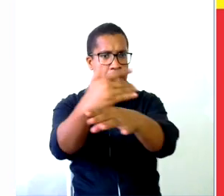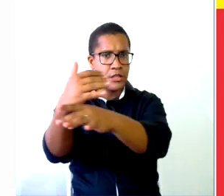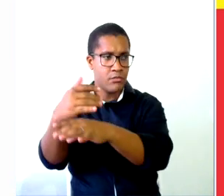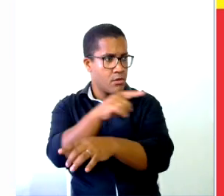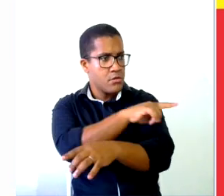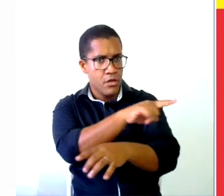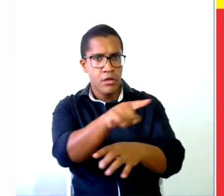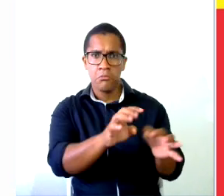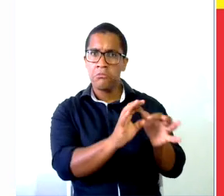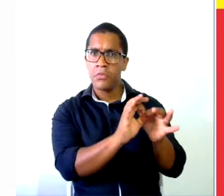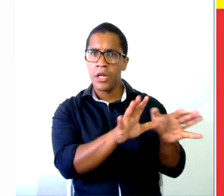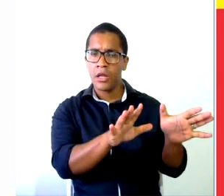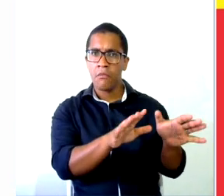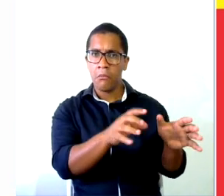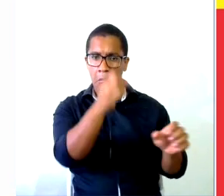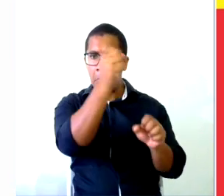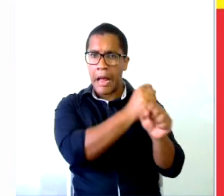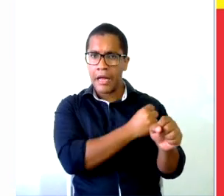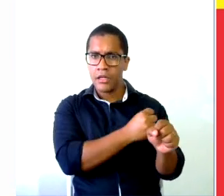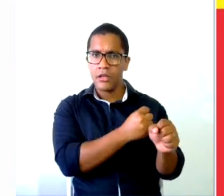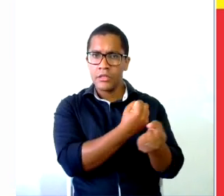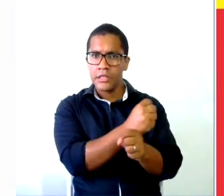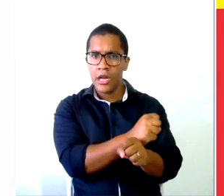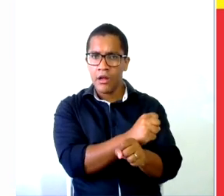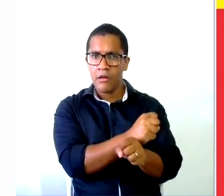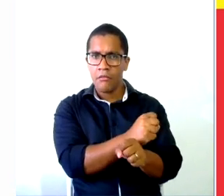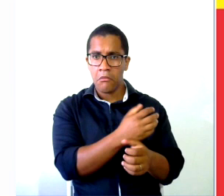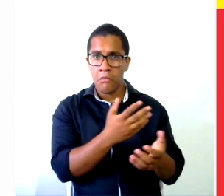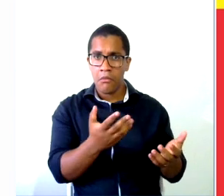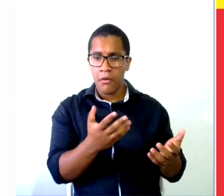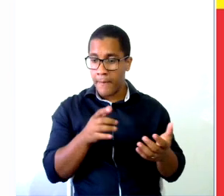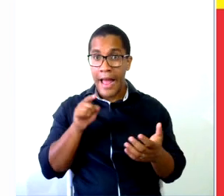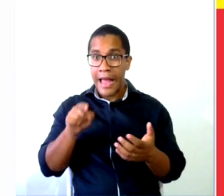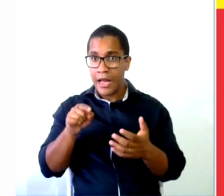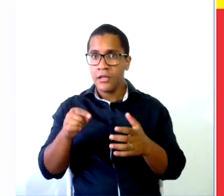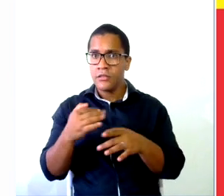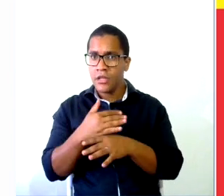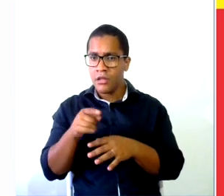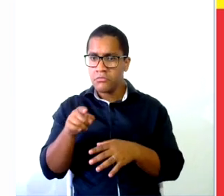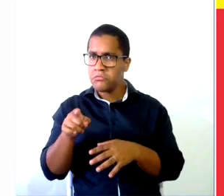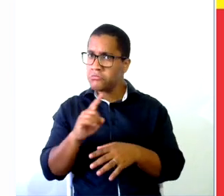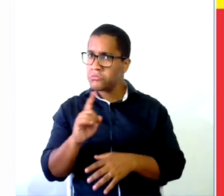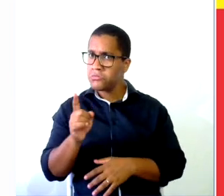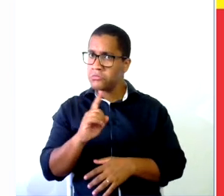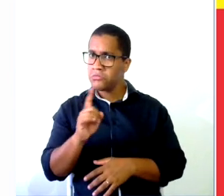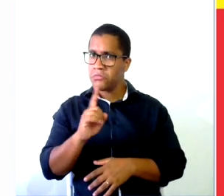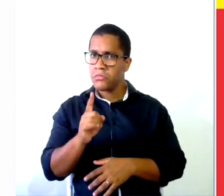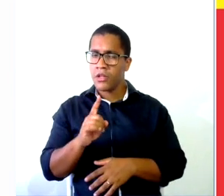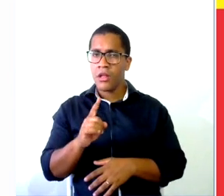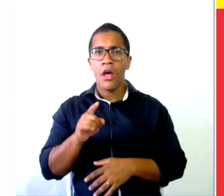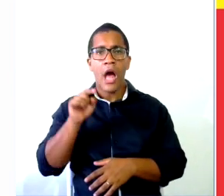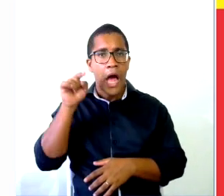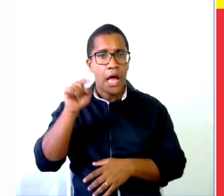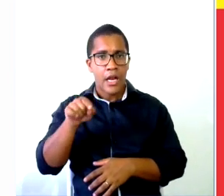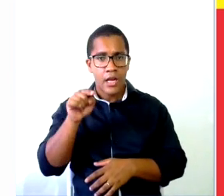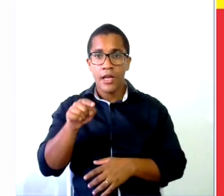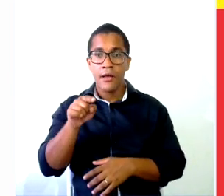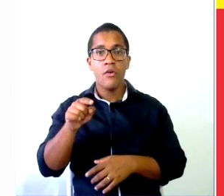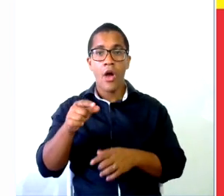escravo. Os escravos que tinham direito a julgamento caso